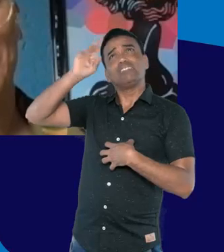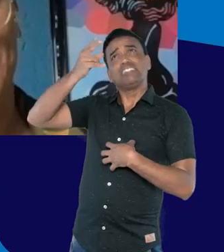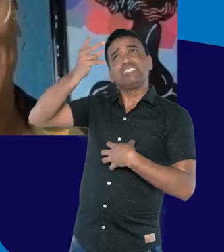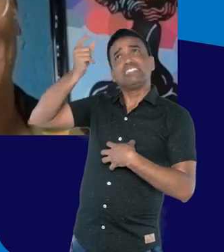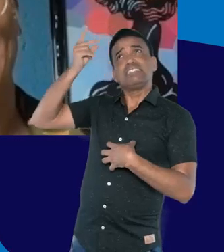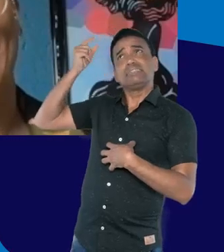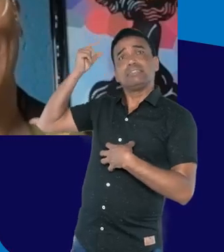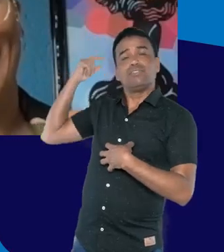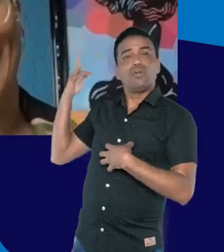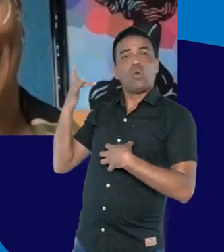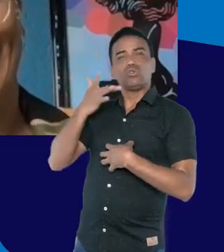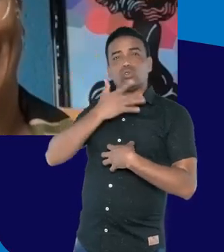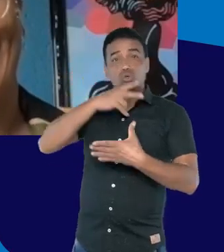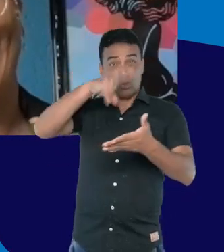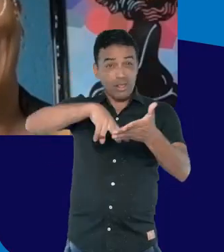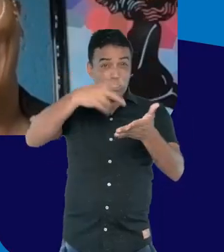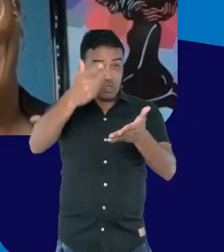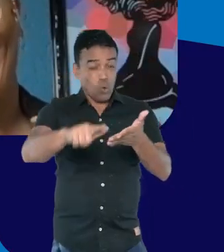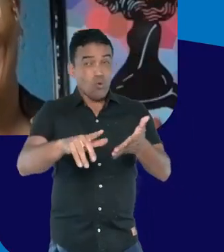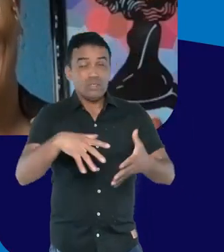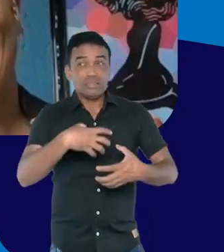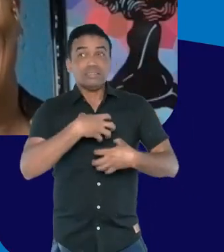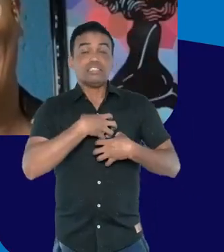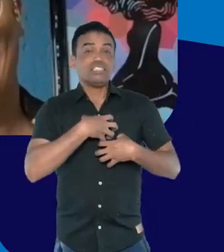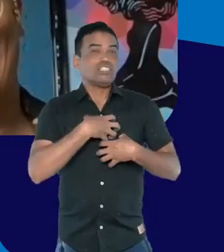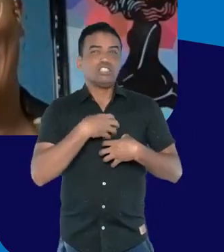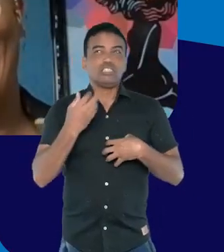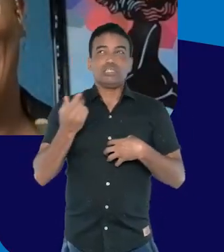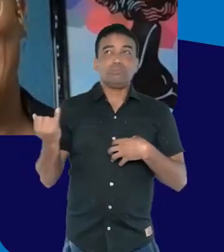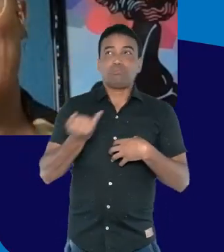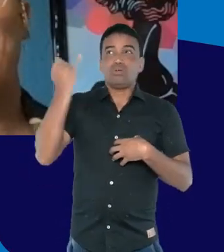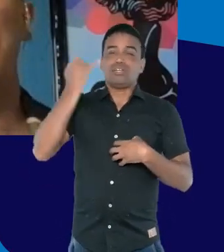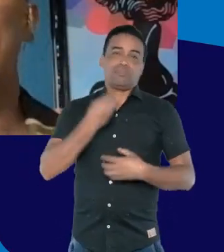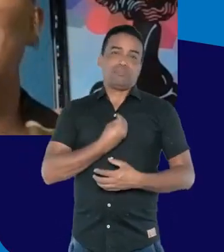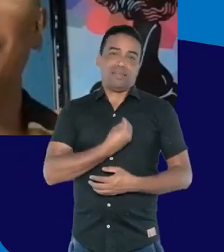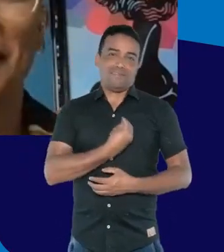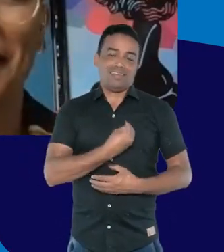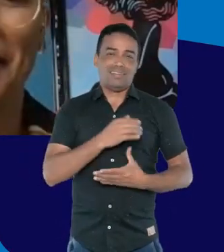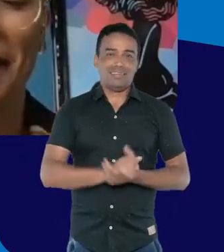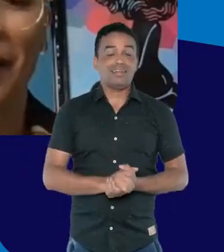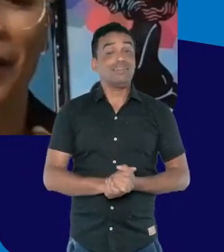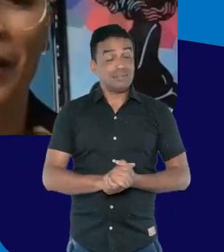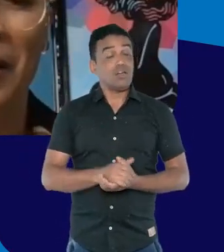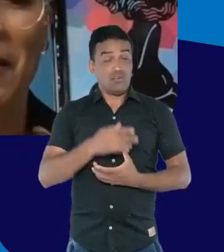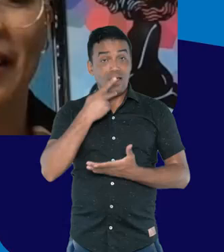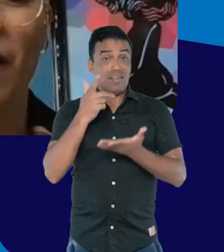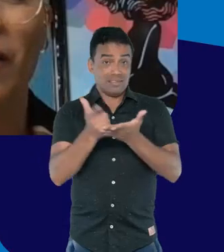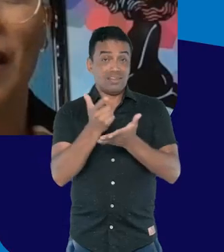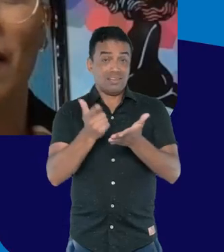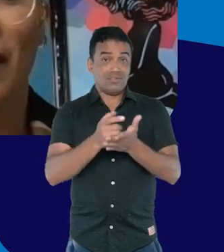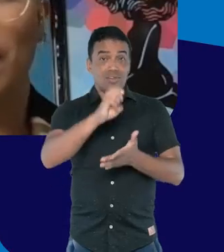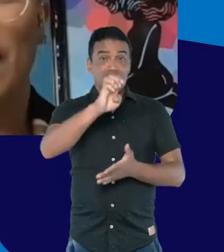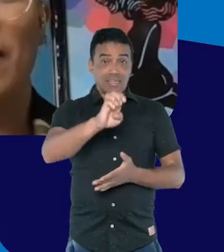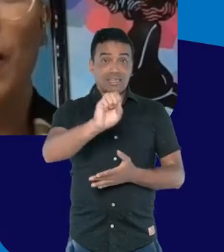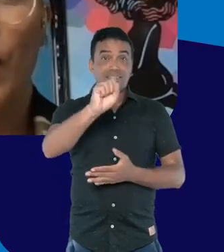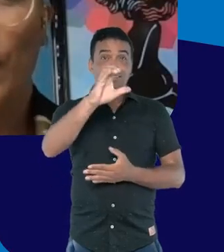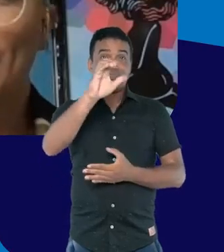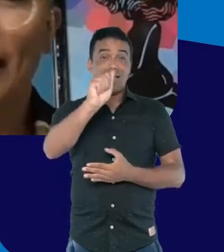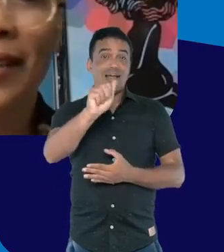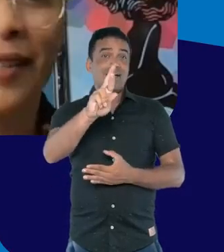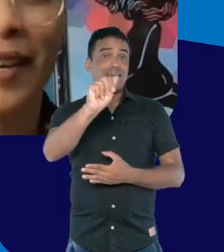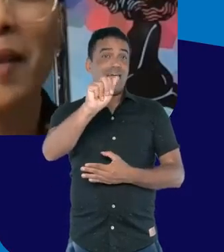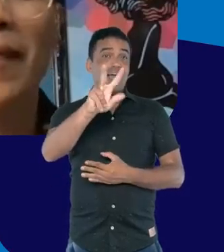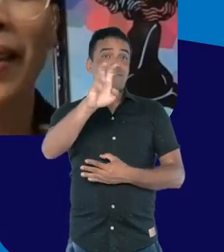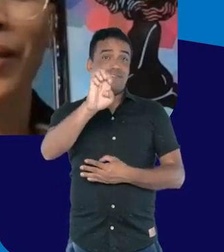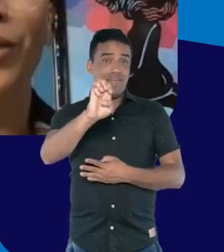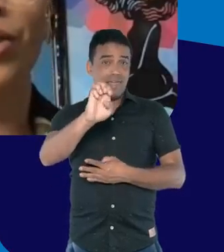voltar para aquela história que foi tão importante, sabe? E eu acho que esse Escaravelho do Diabo, ele causava também um